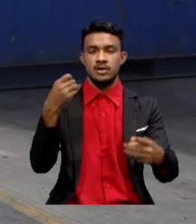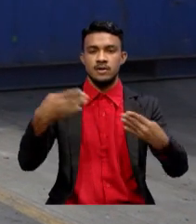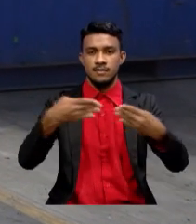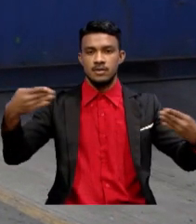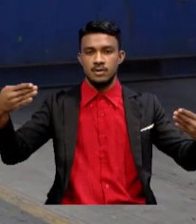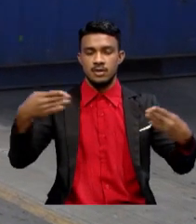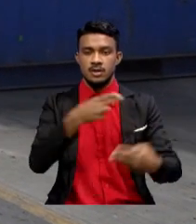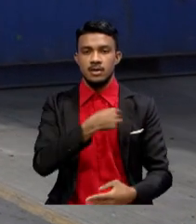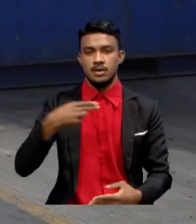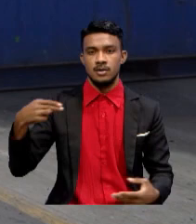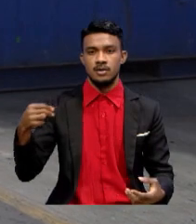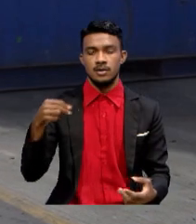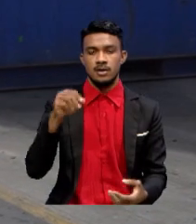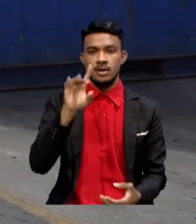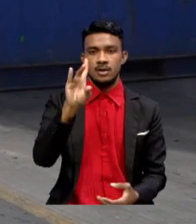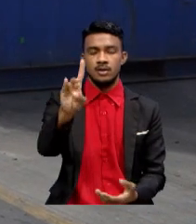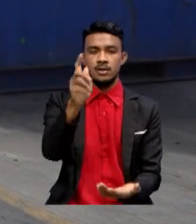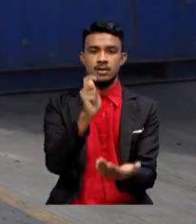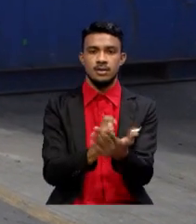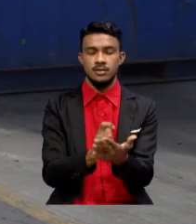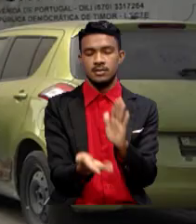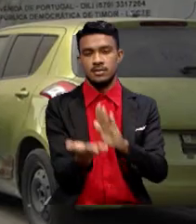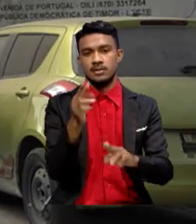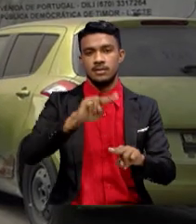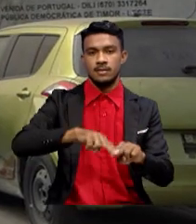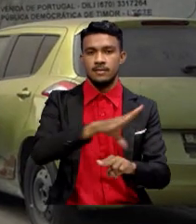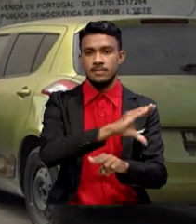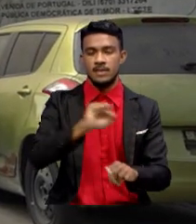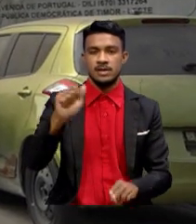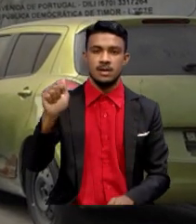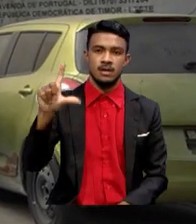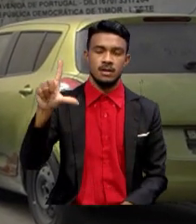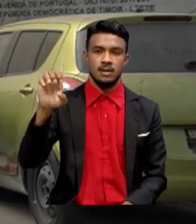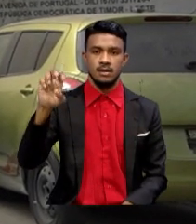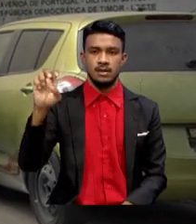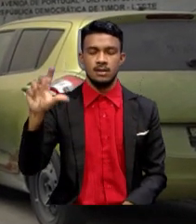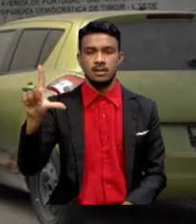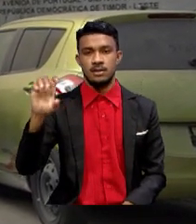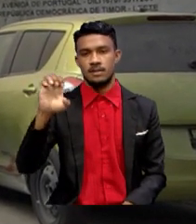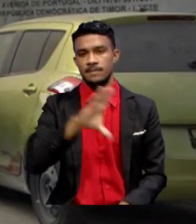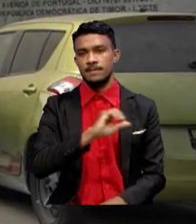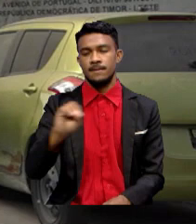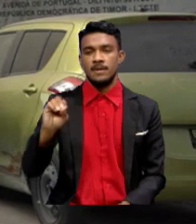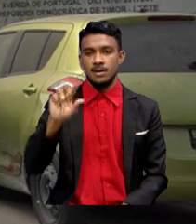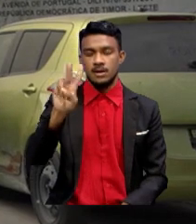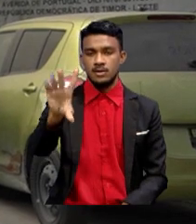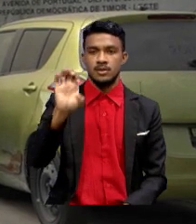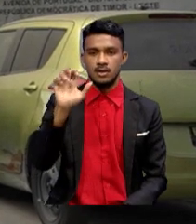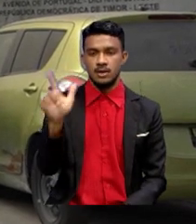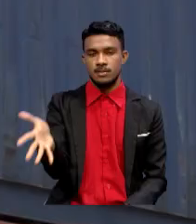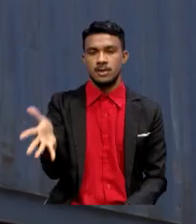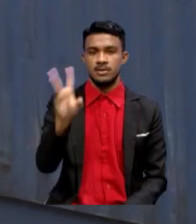batugade rihung atus hitu resin. No fronteira Salele Suai, rihun atus rua 50 resing neng, no